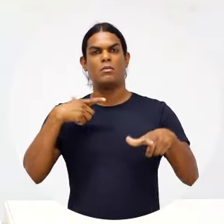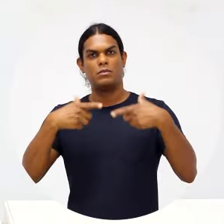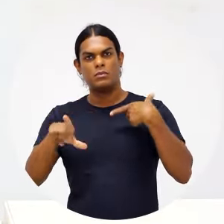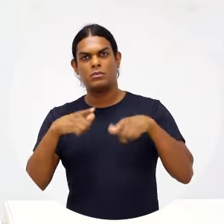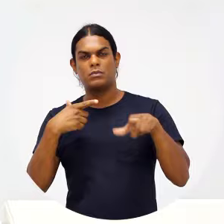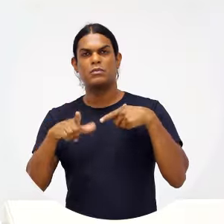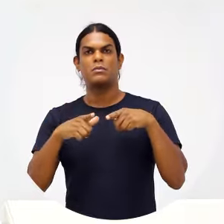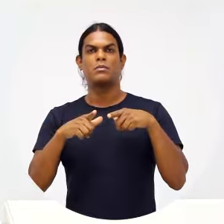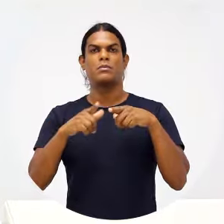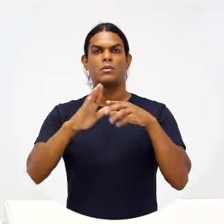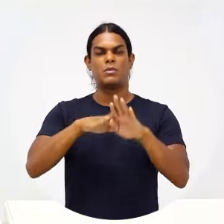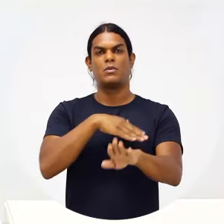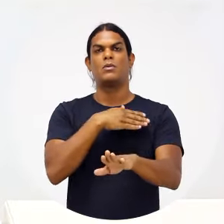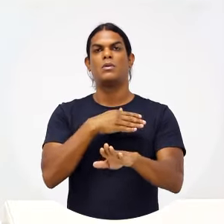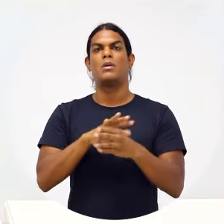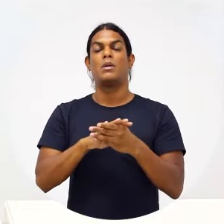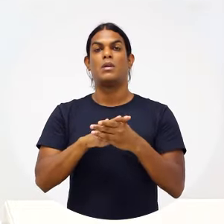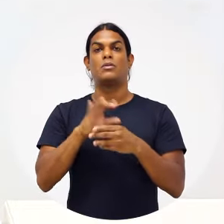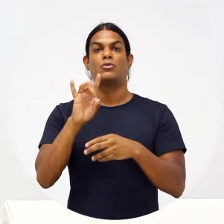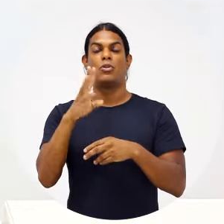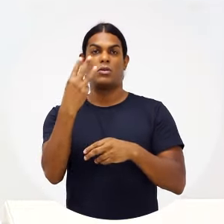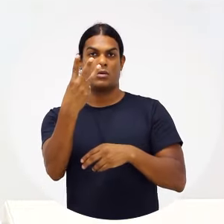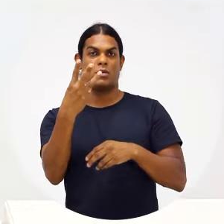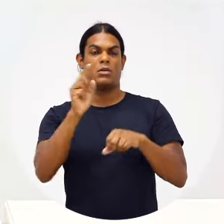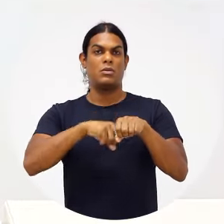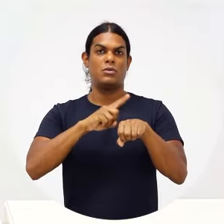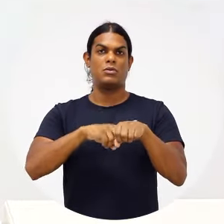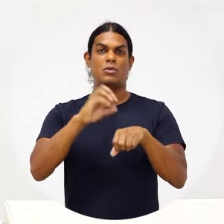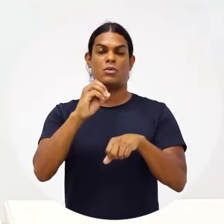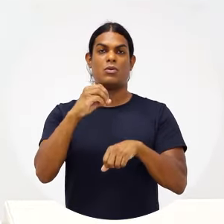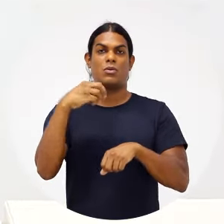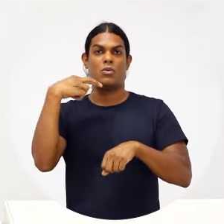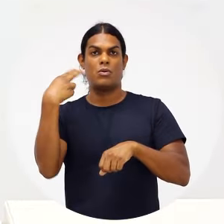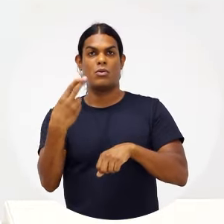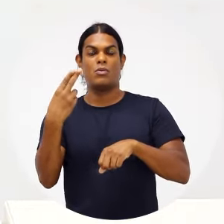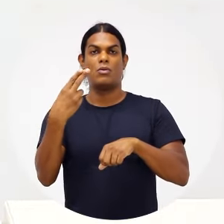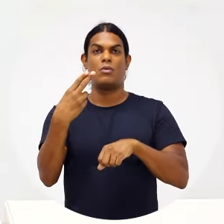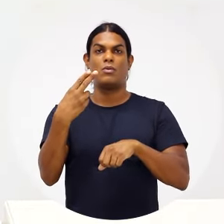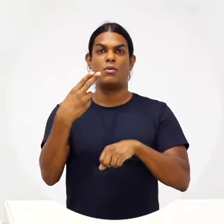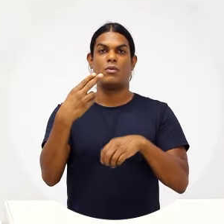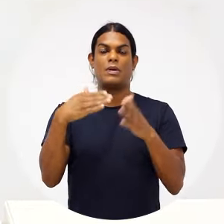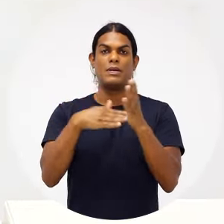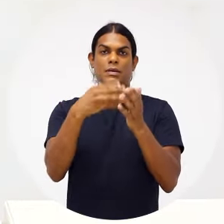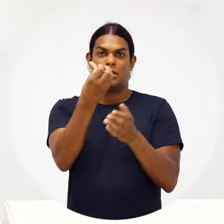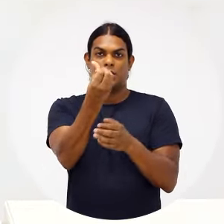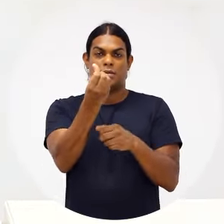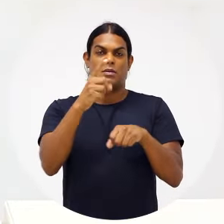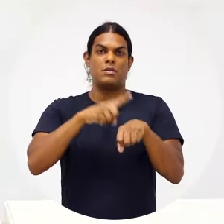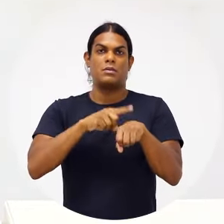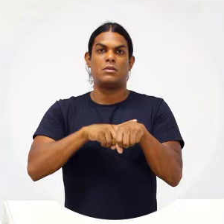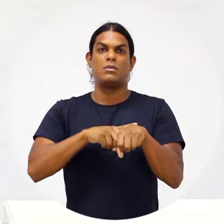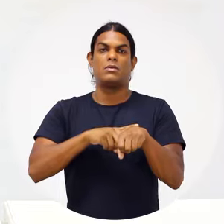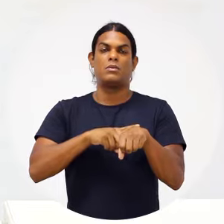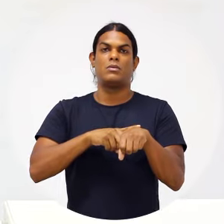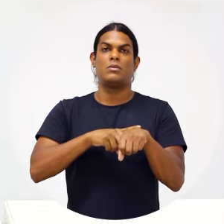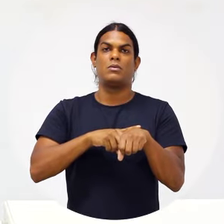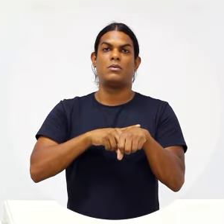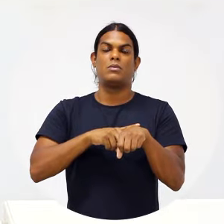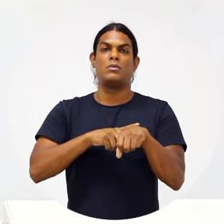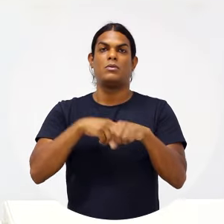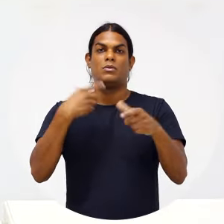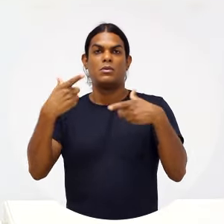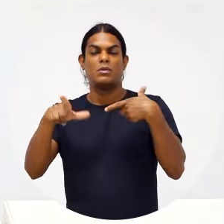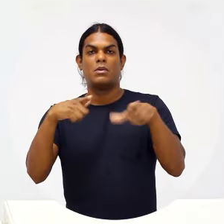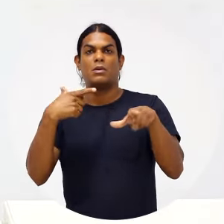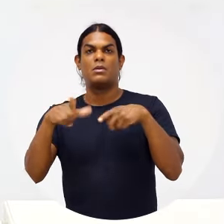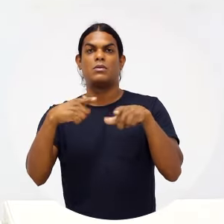em tempo parcial, que seriam 3 horas, ou com a carga horária total, que seria de 6 horas. Os funcionários de nível técnico,